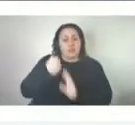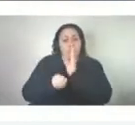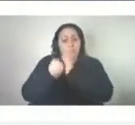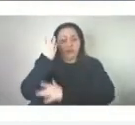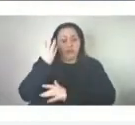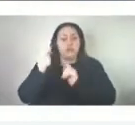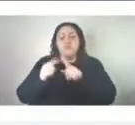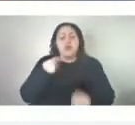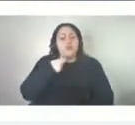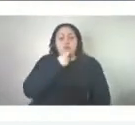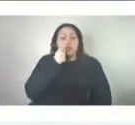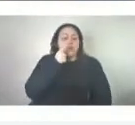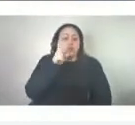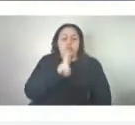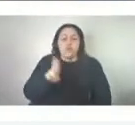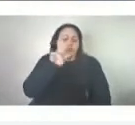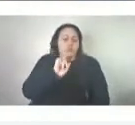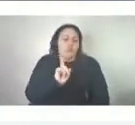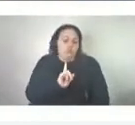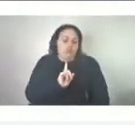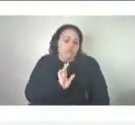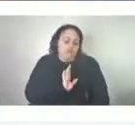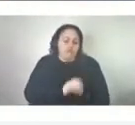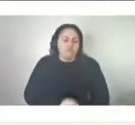uma utilidade para ele. Pode passar?